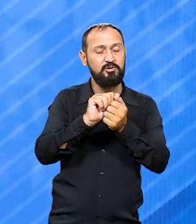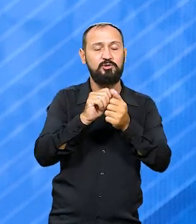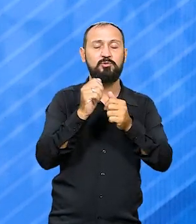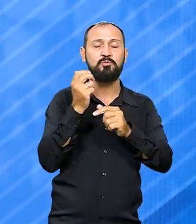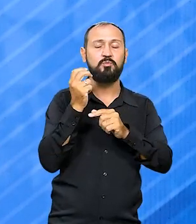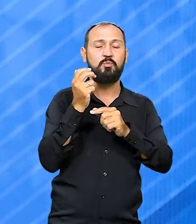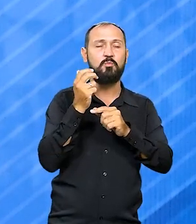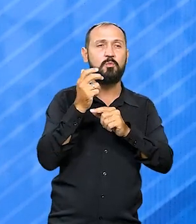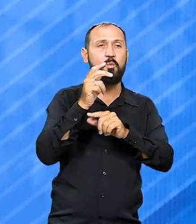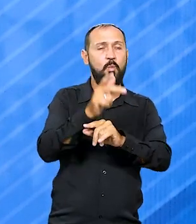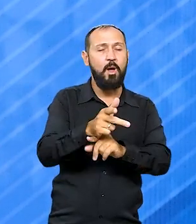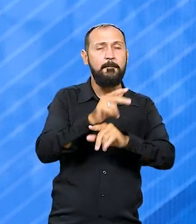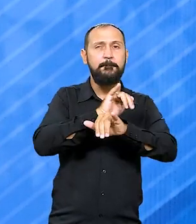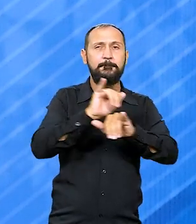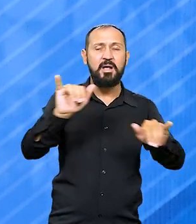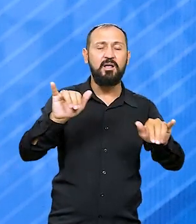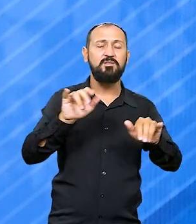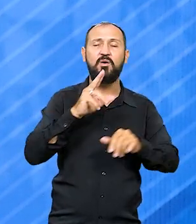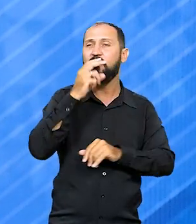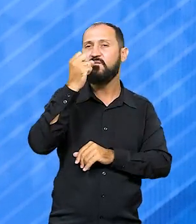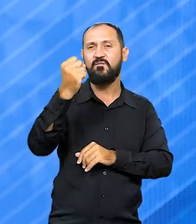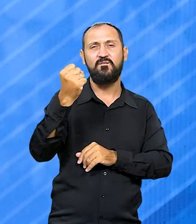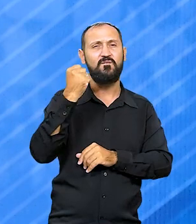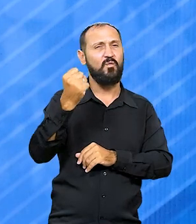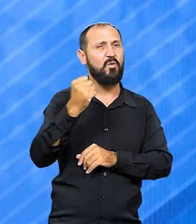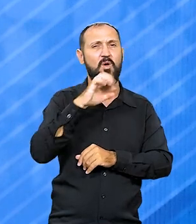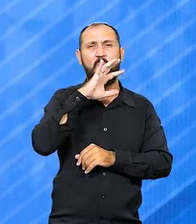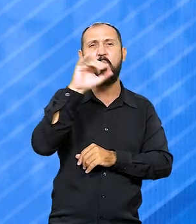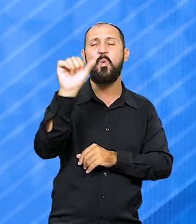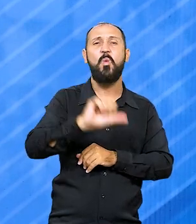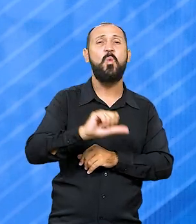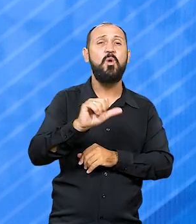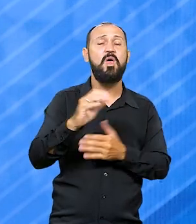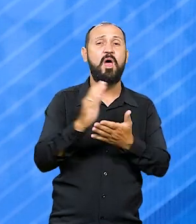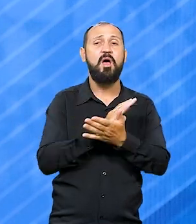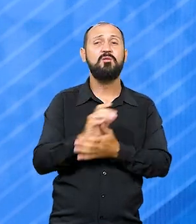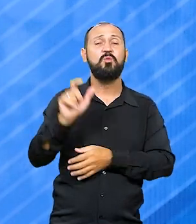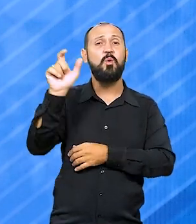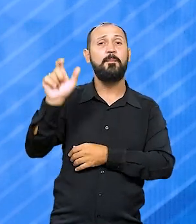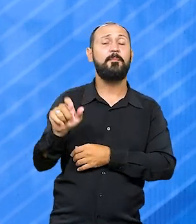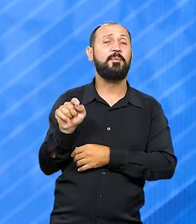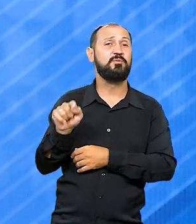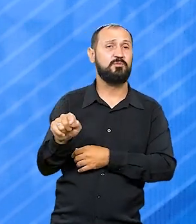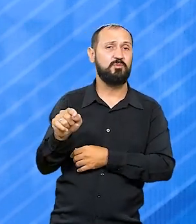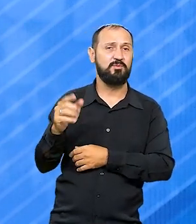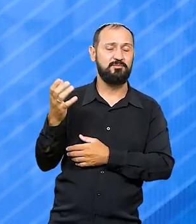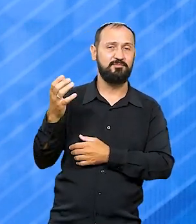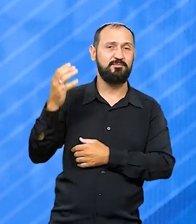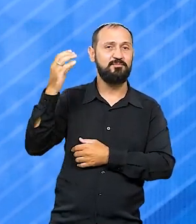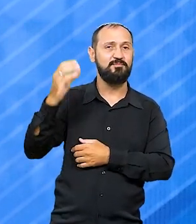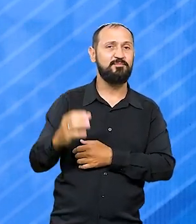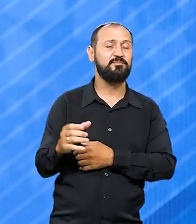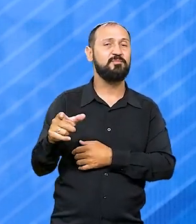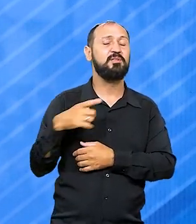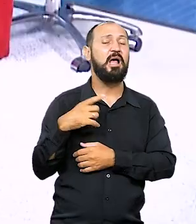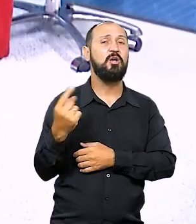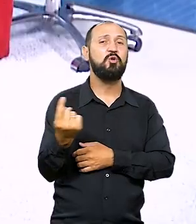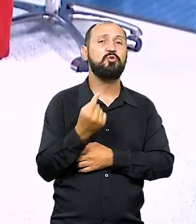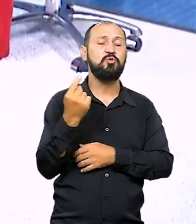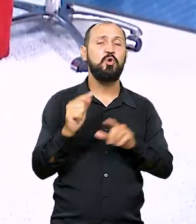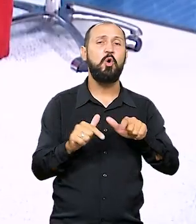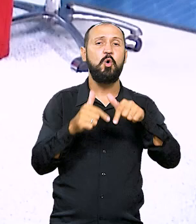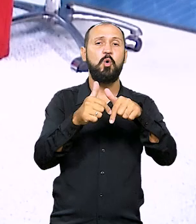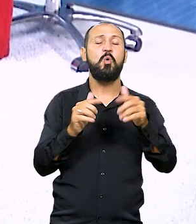juntamente com a mídia, é uma força descomunal com o colega, com o criminalista, que muitas vezes